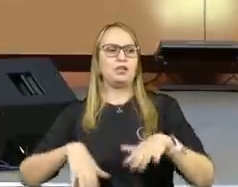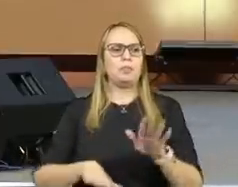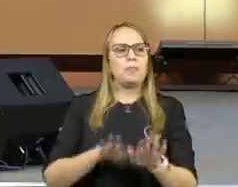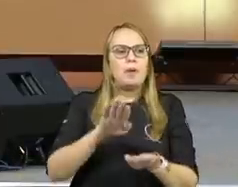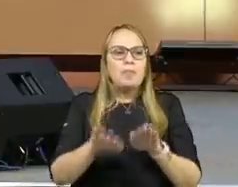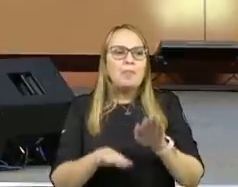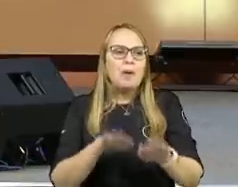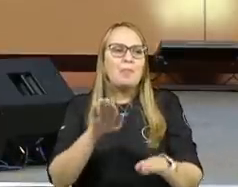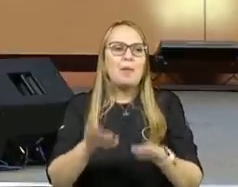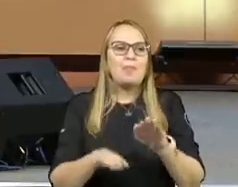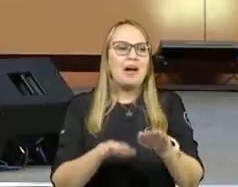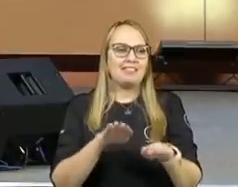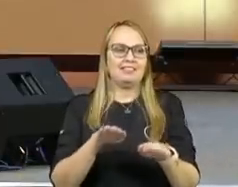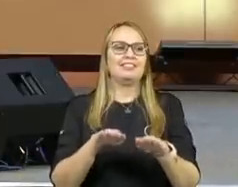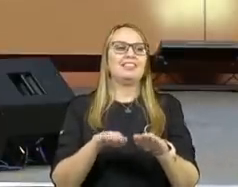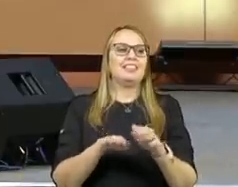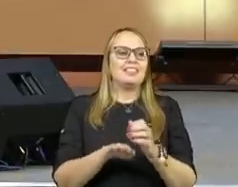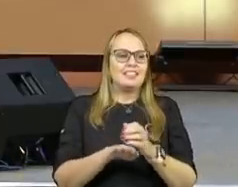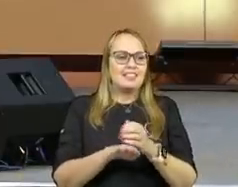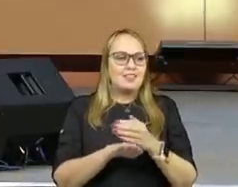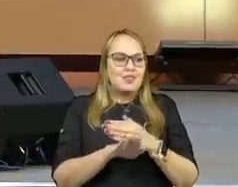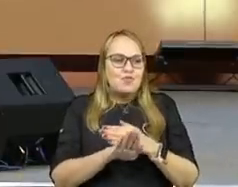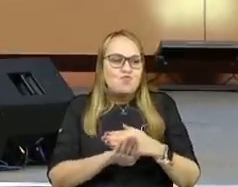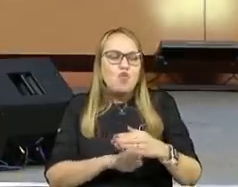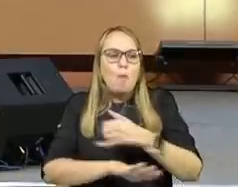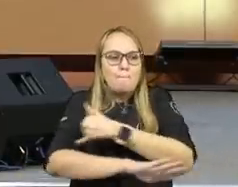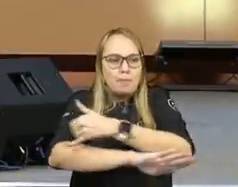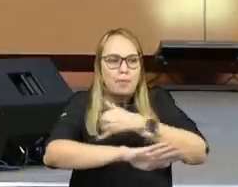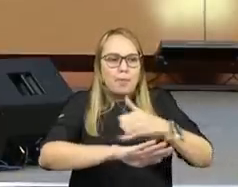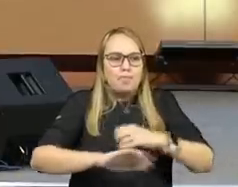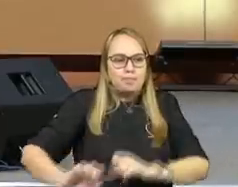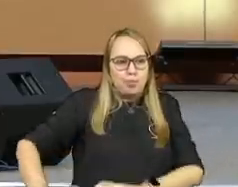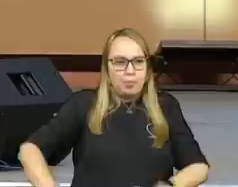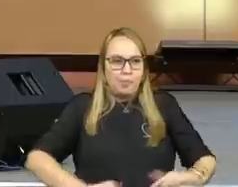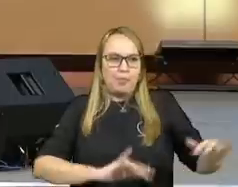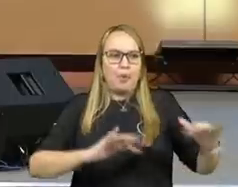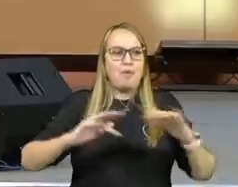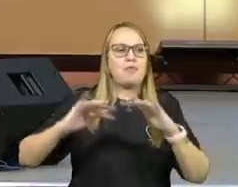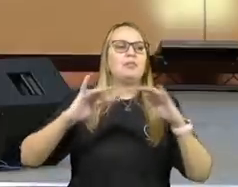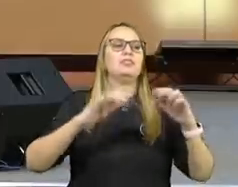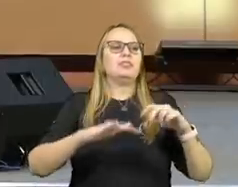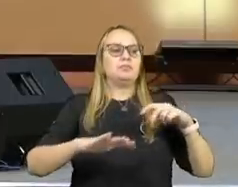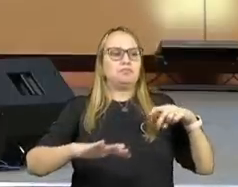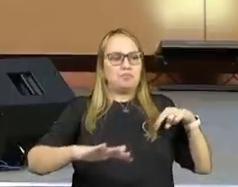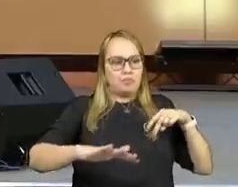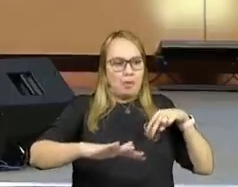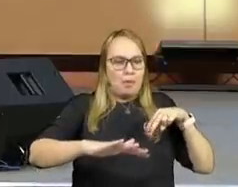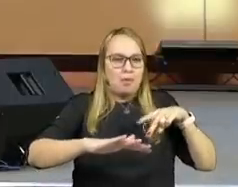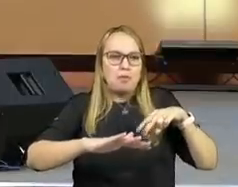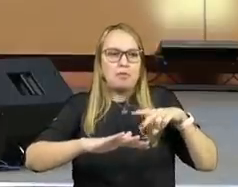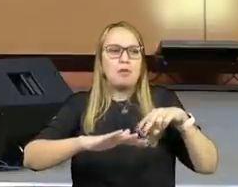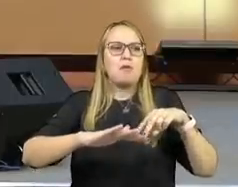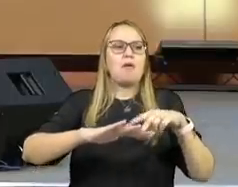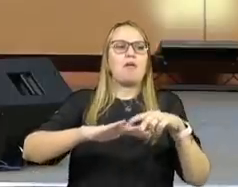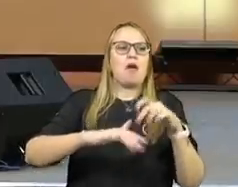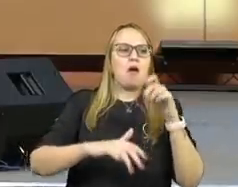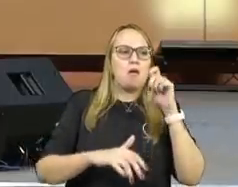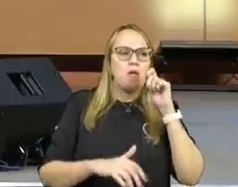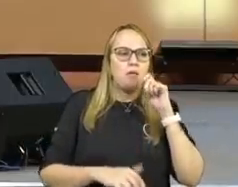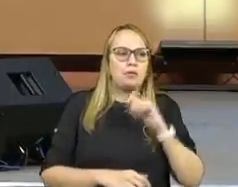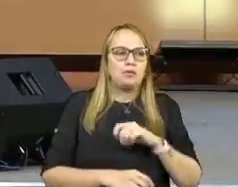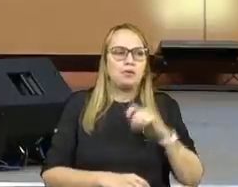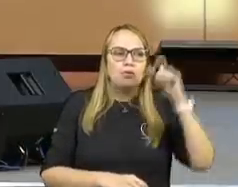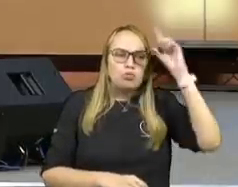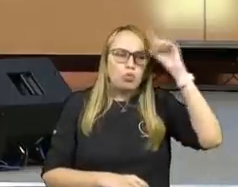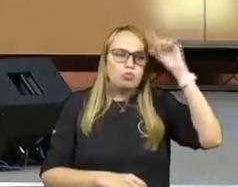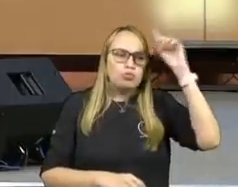das águas, porque o Jordão transbordava sobre todas as suas ribanceiras todos os dias da cega,